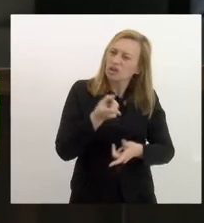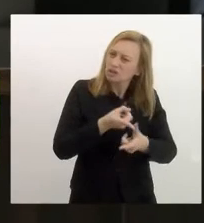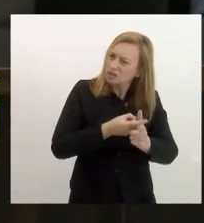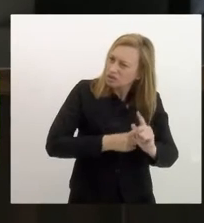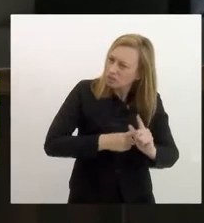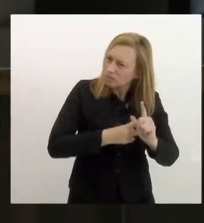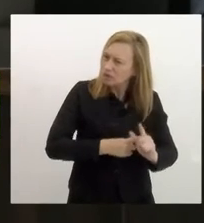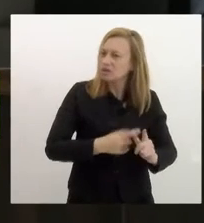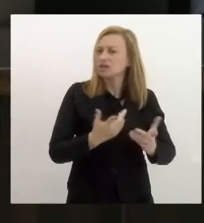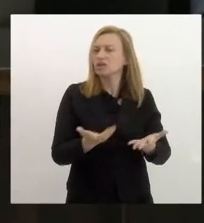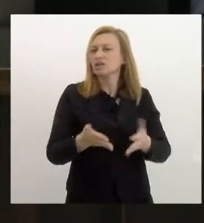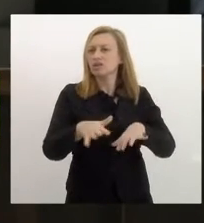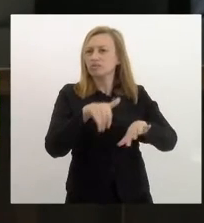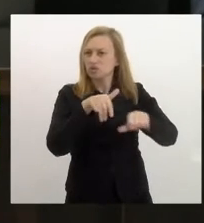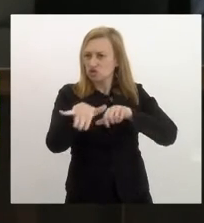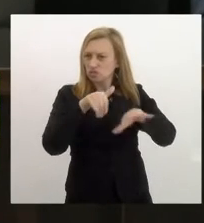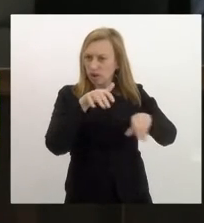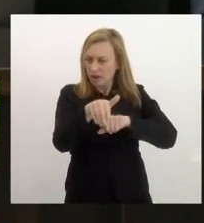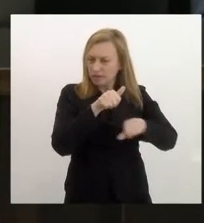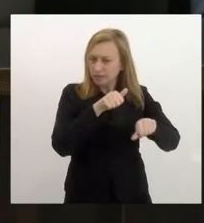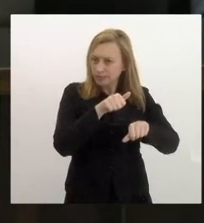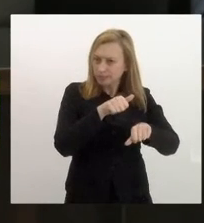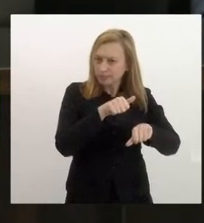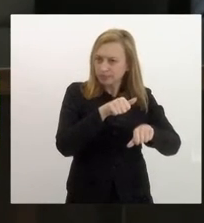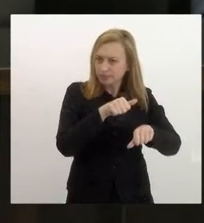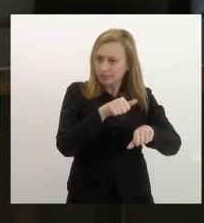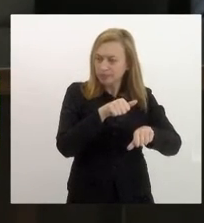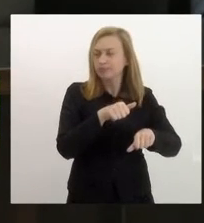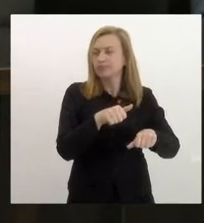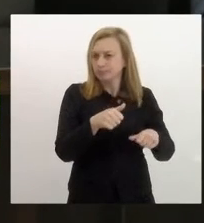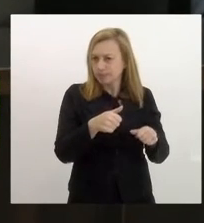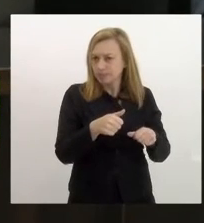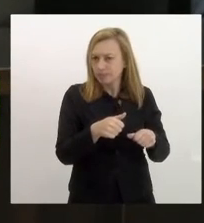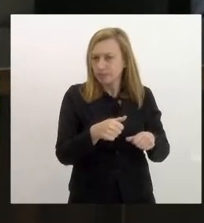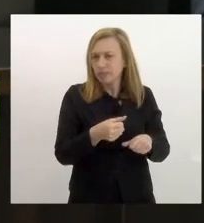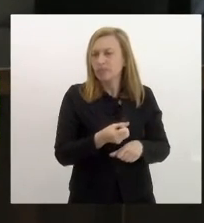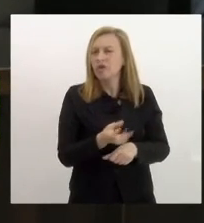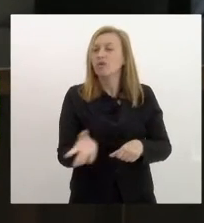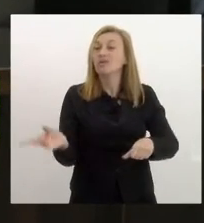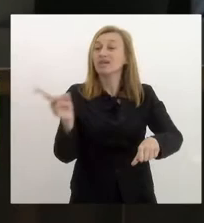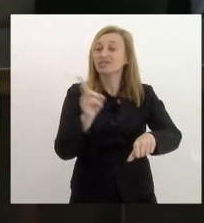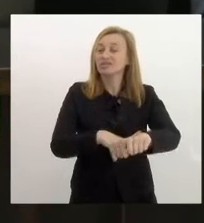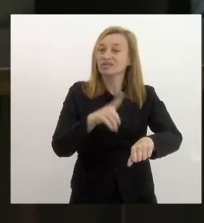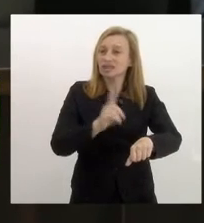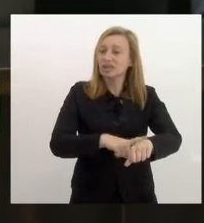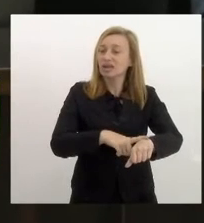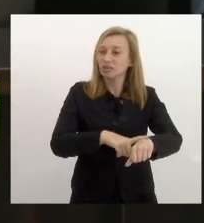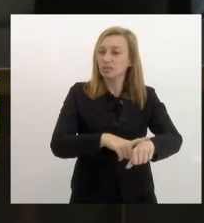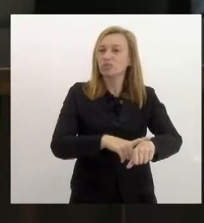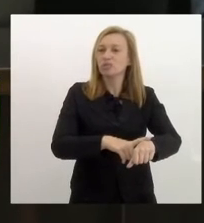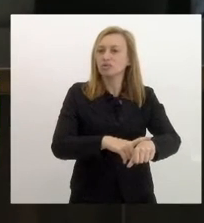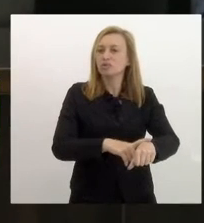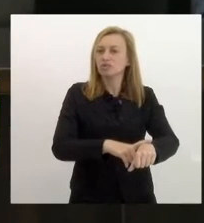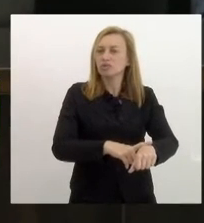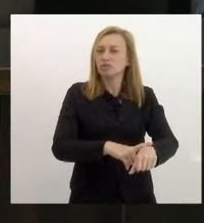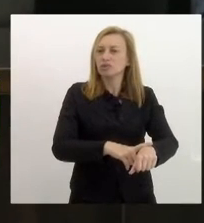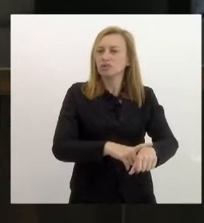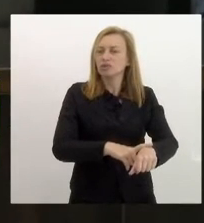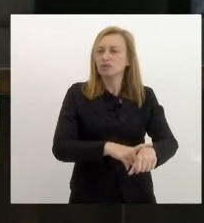de serem chamados e com a contagem de prazo da Extinção